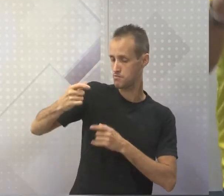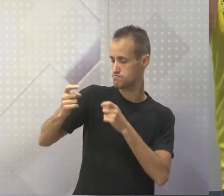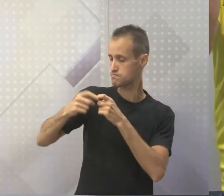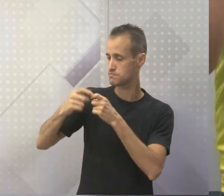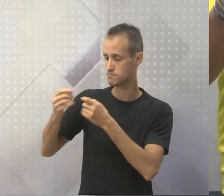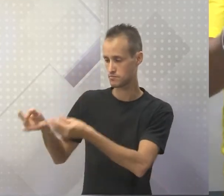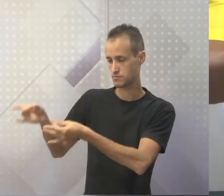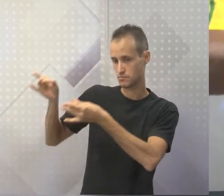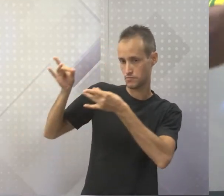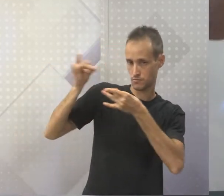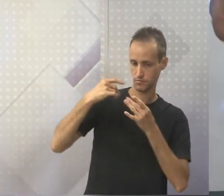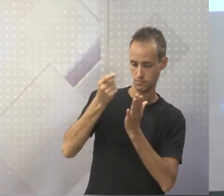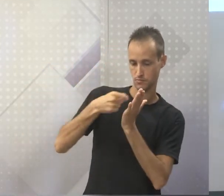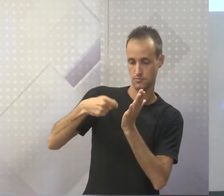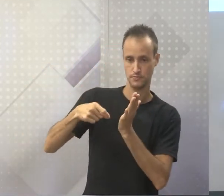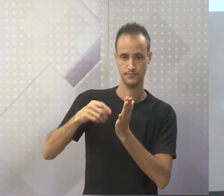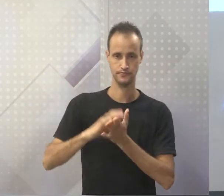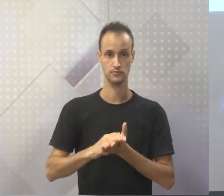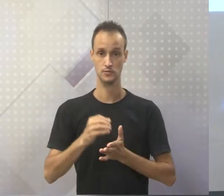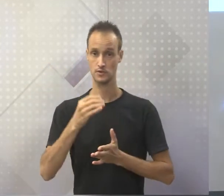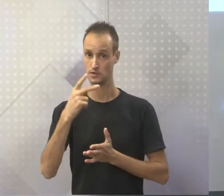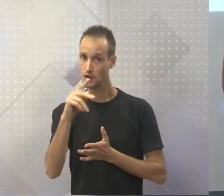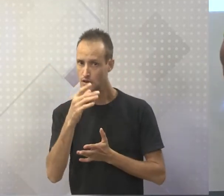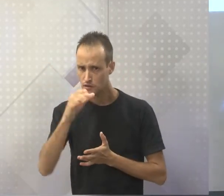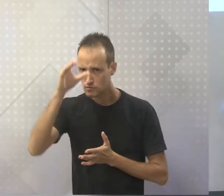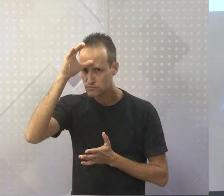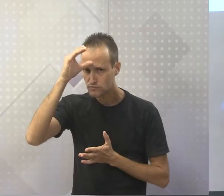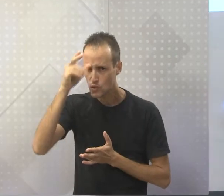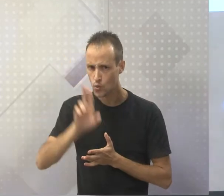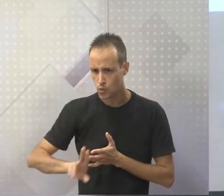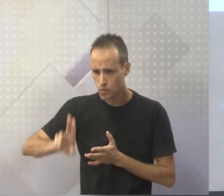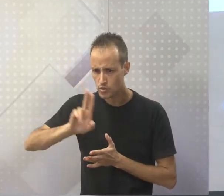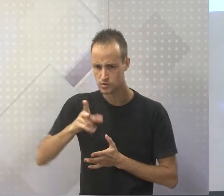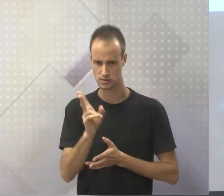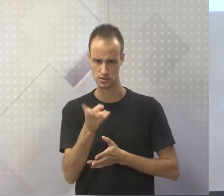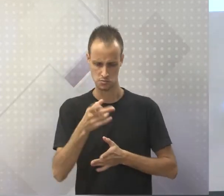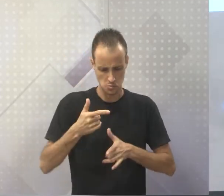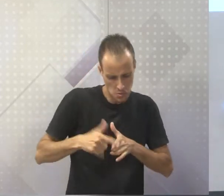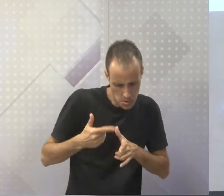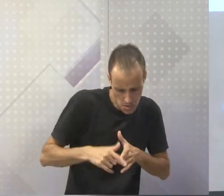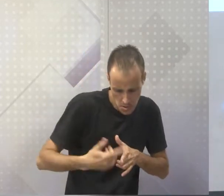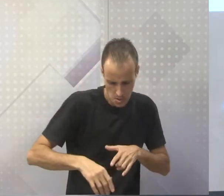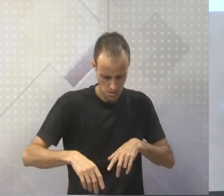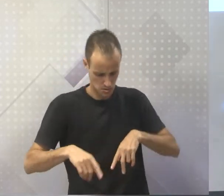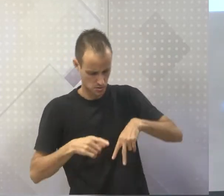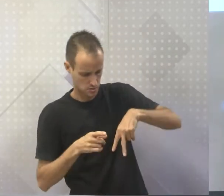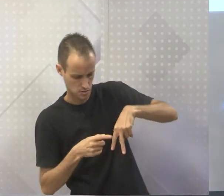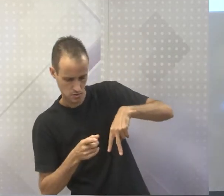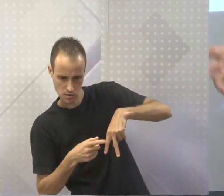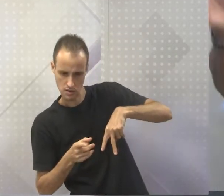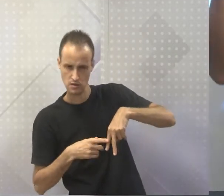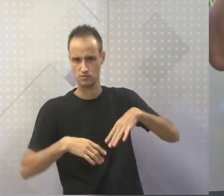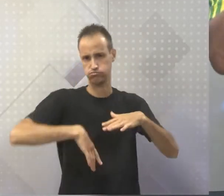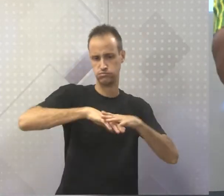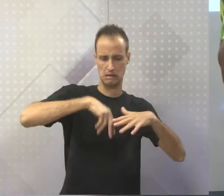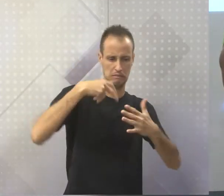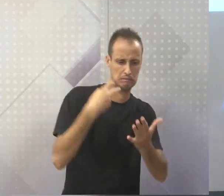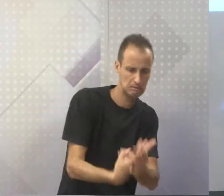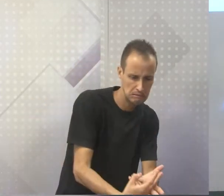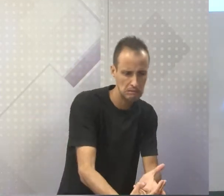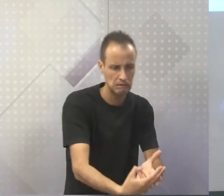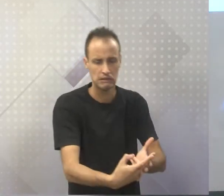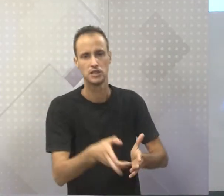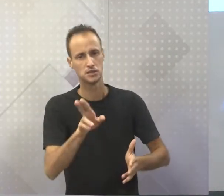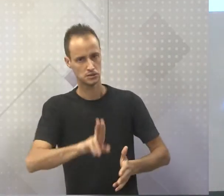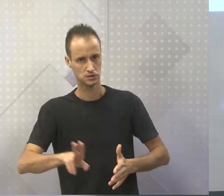importante. Seu tio usa esse corticoide toda vez que tem uma lesãozinha no joelho, dá pelado, uma coisa desse tipo.